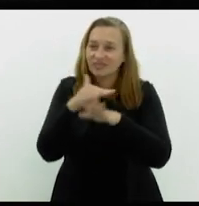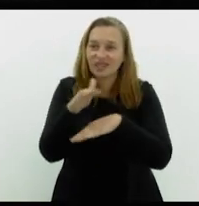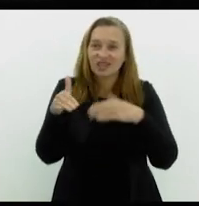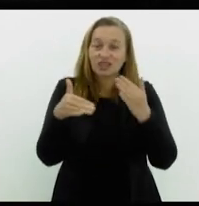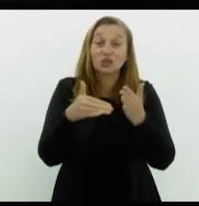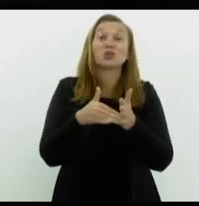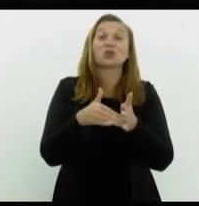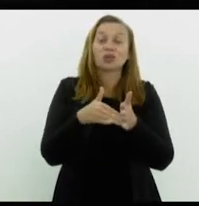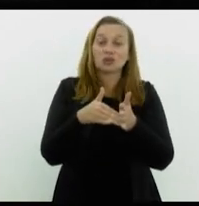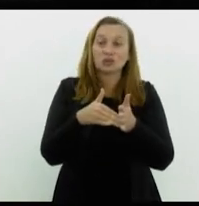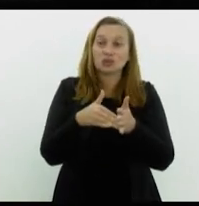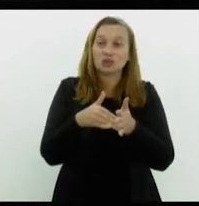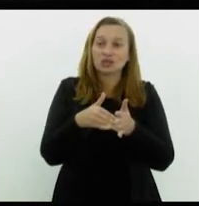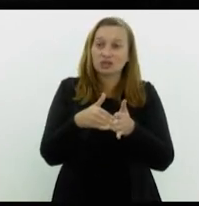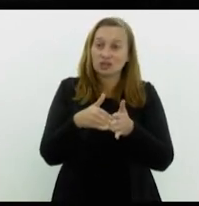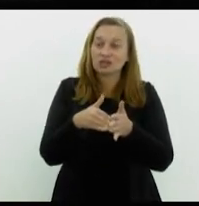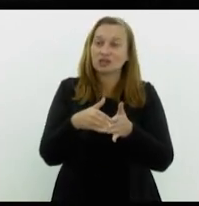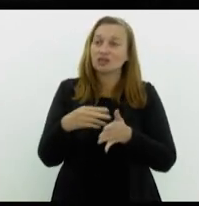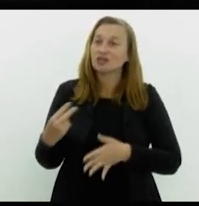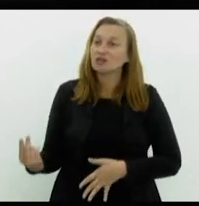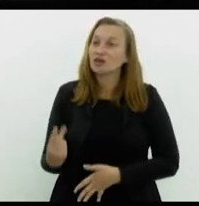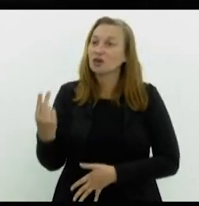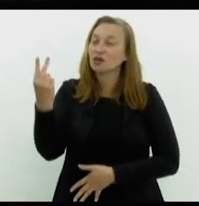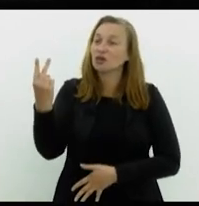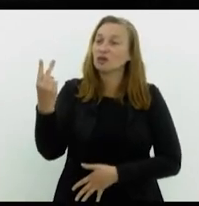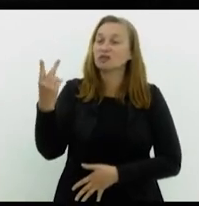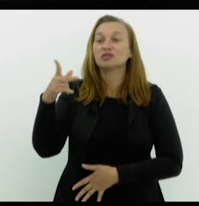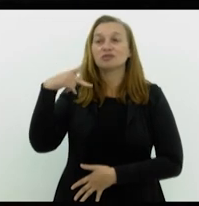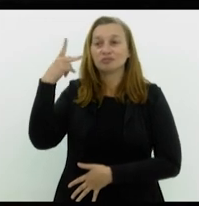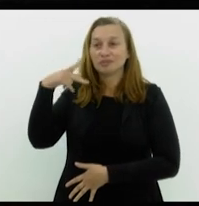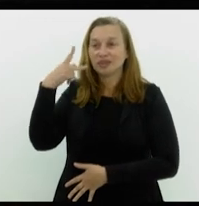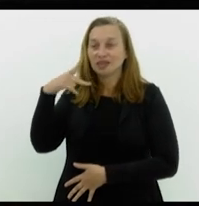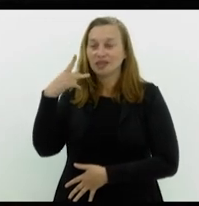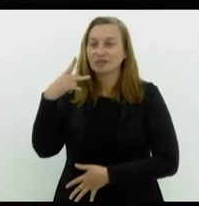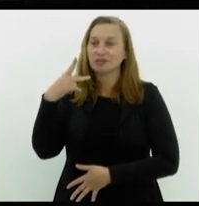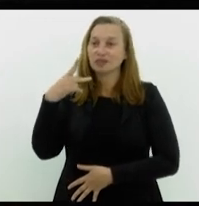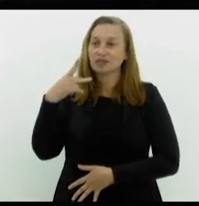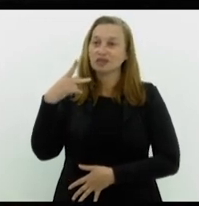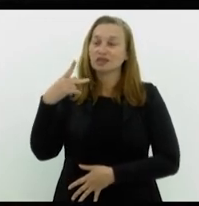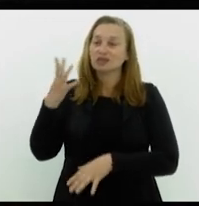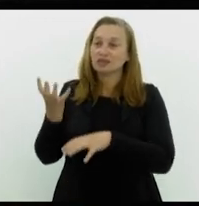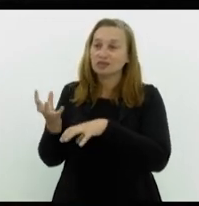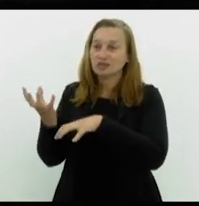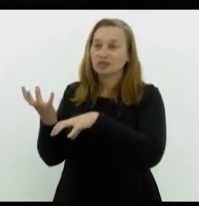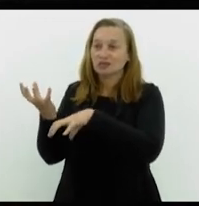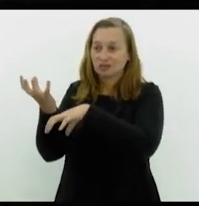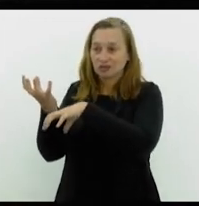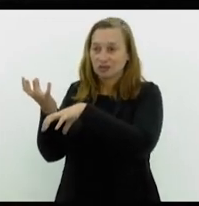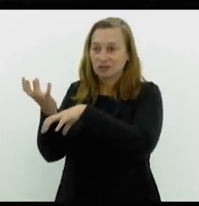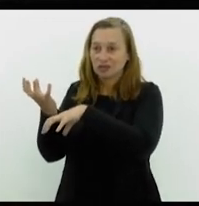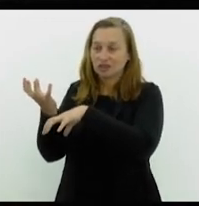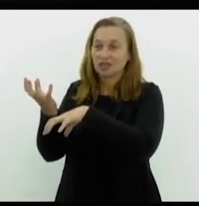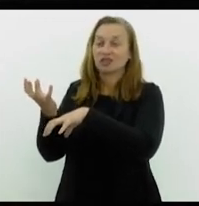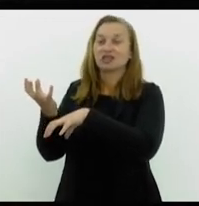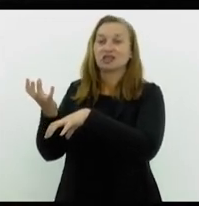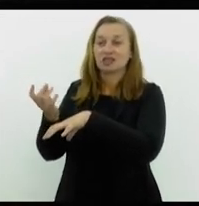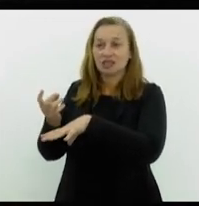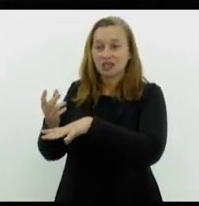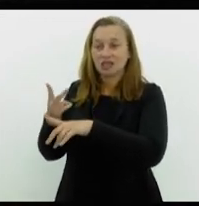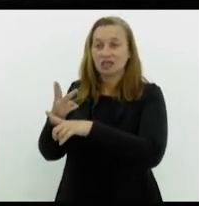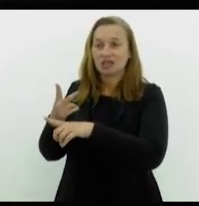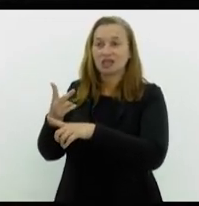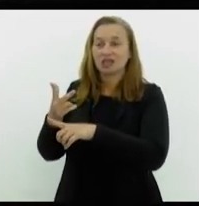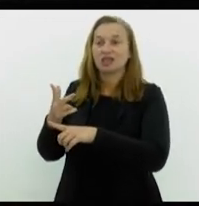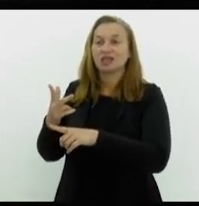esses honrosos e grandes parlamentares que compõem o Congresso Nacional e fizeram valer